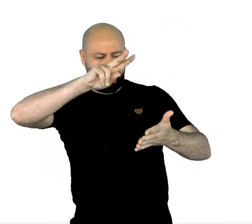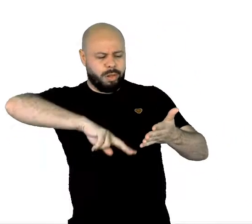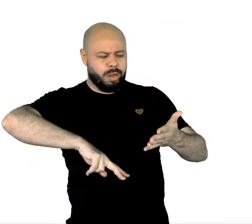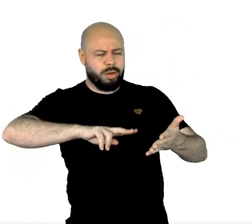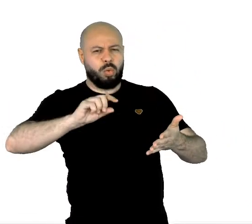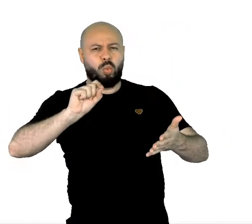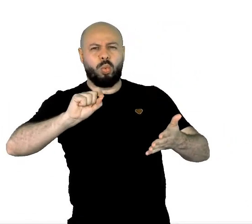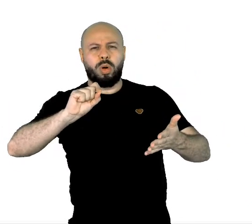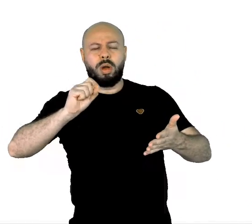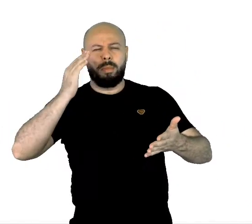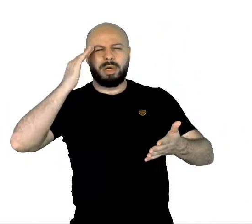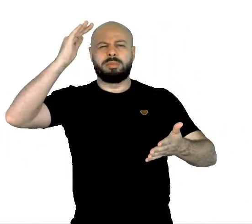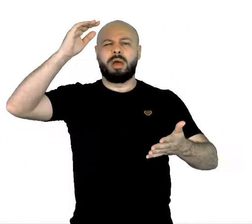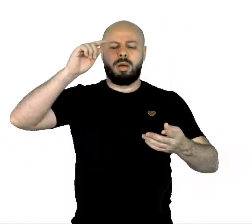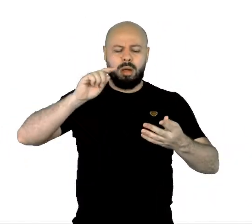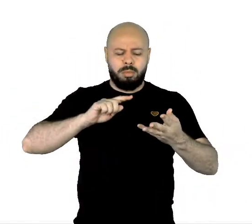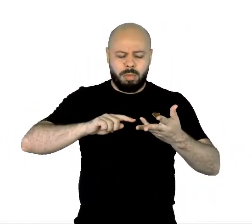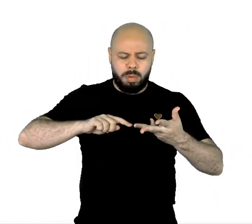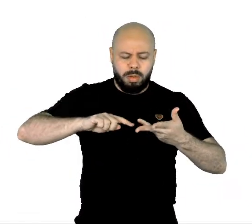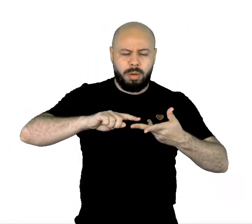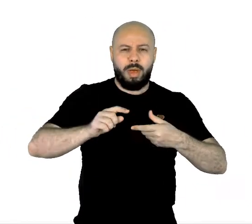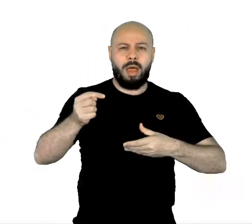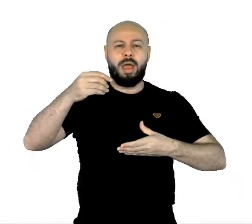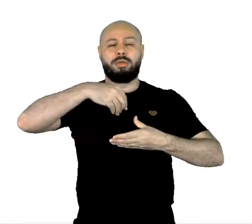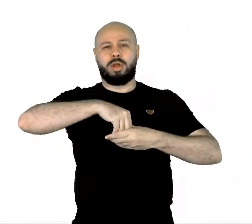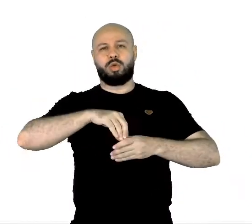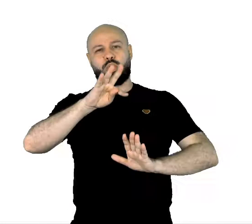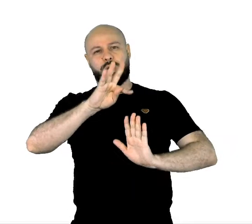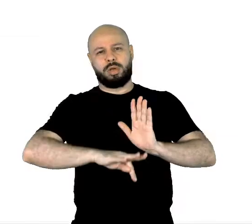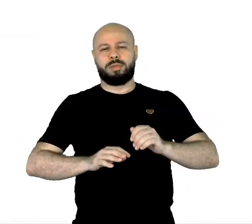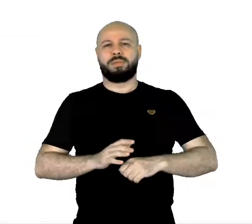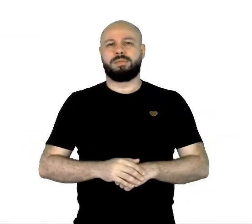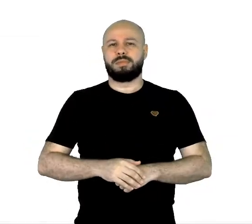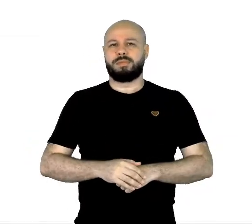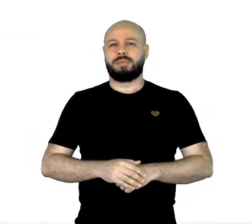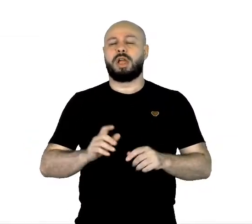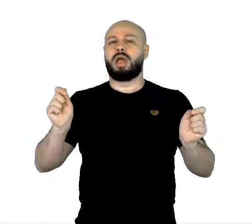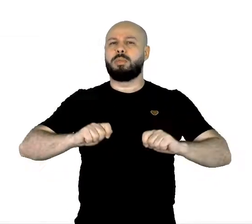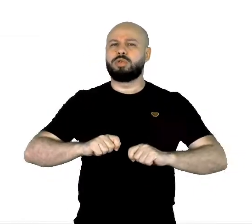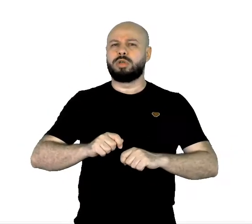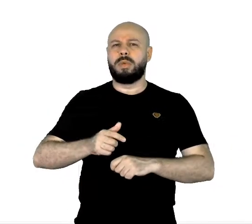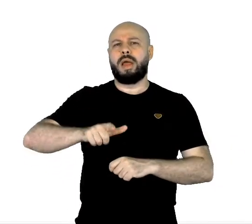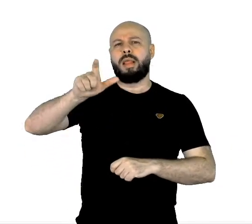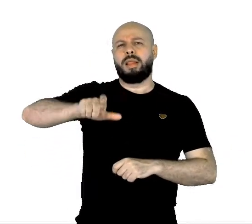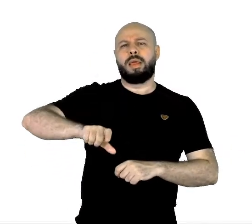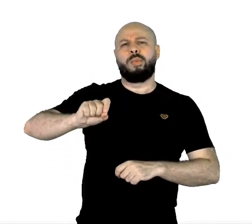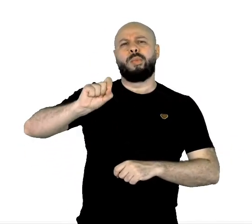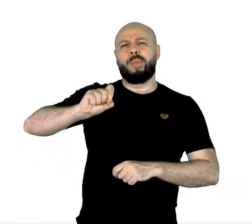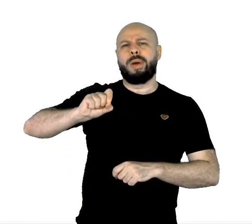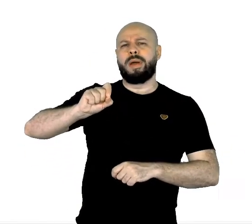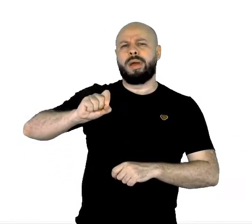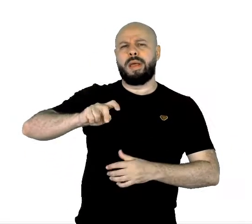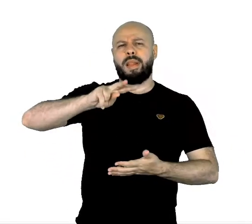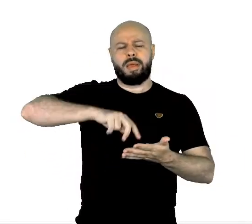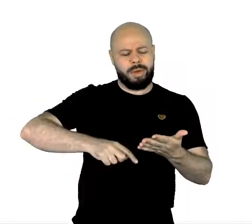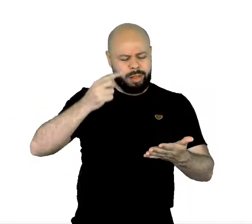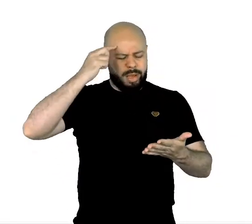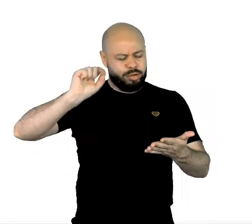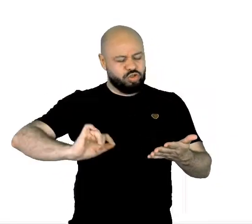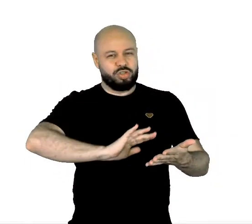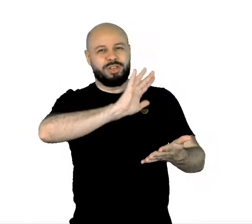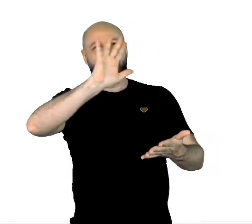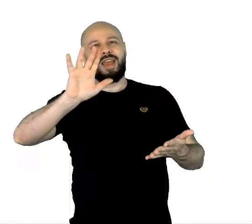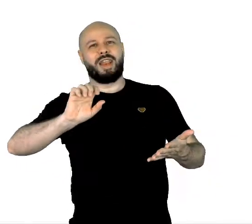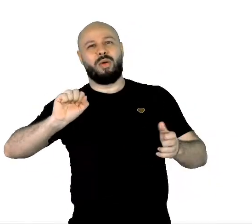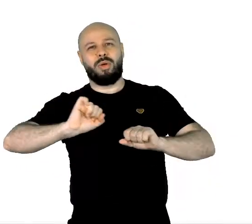dos principais pontos destacados naquele texto, proporcionando a ele a possibilidade de ter uma ideia geral do que